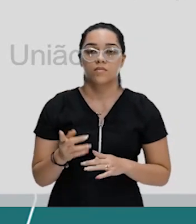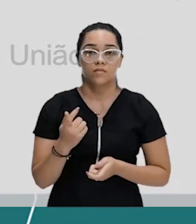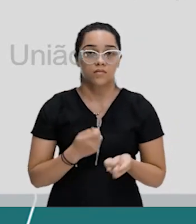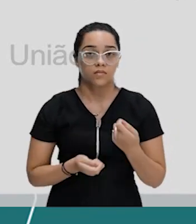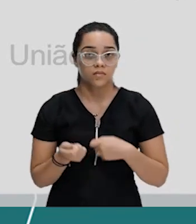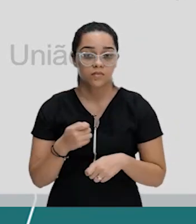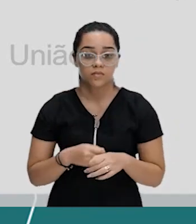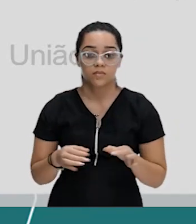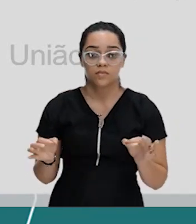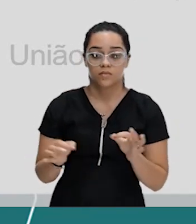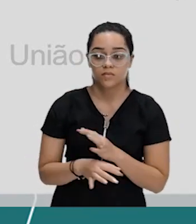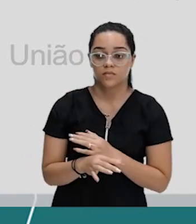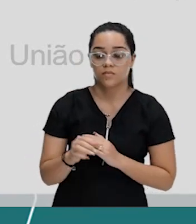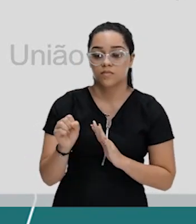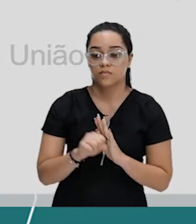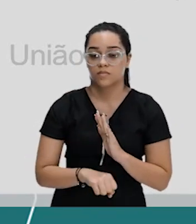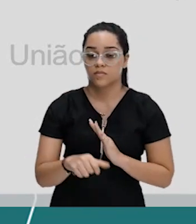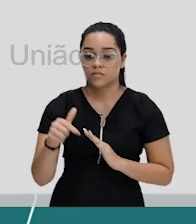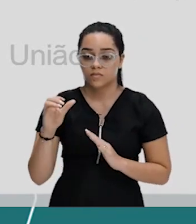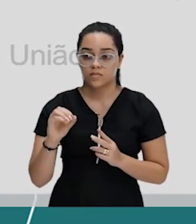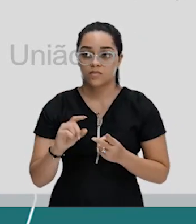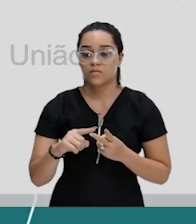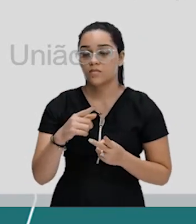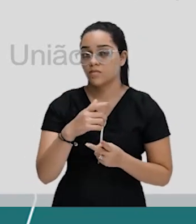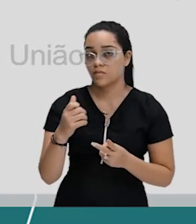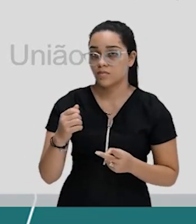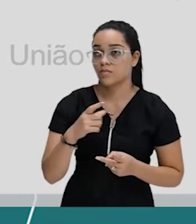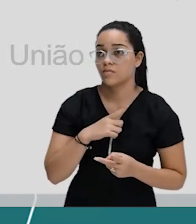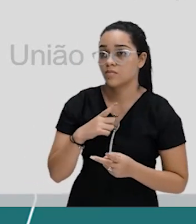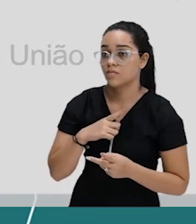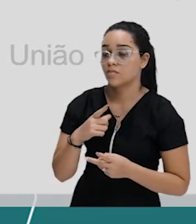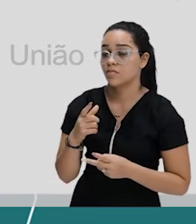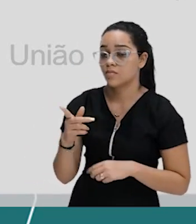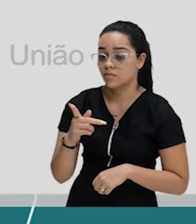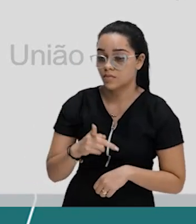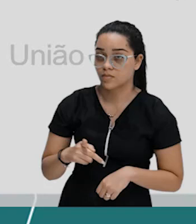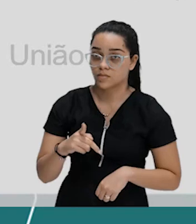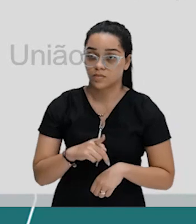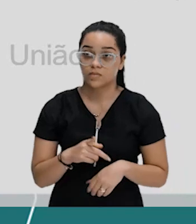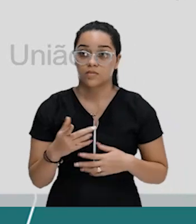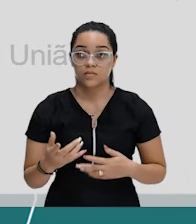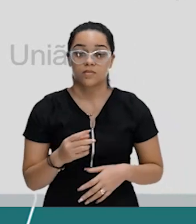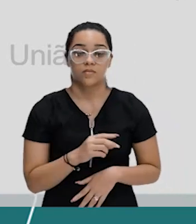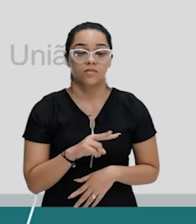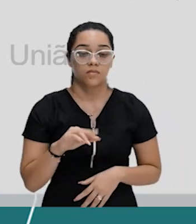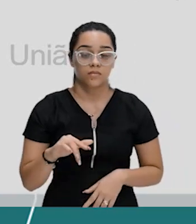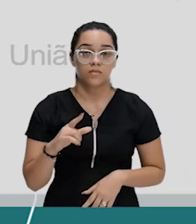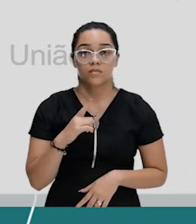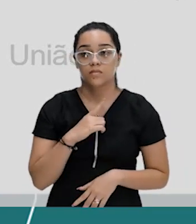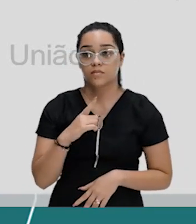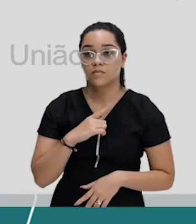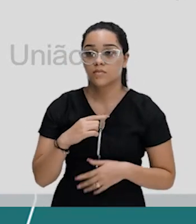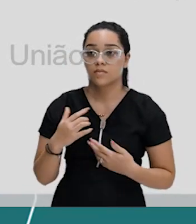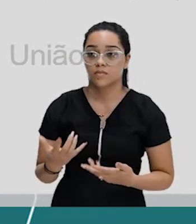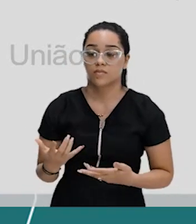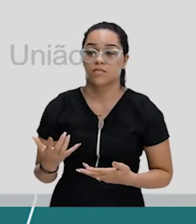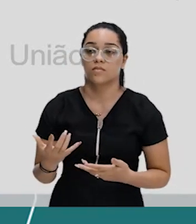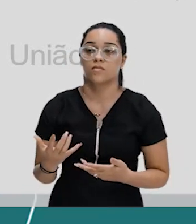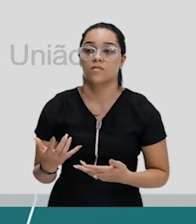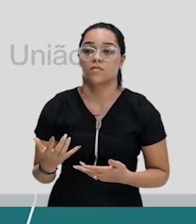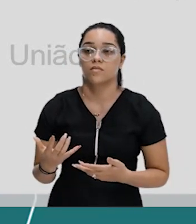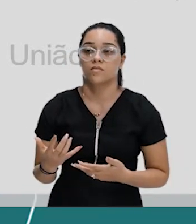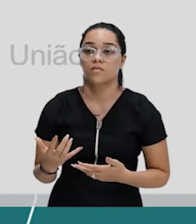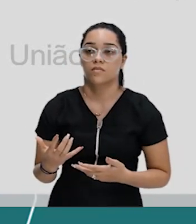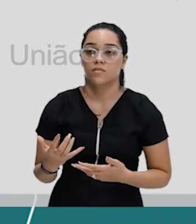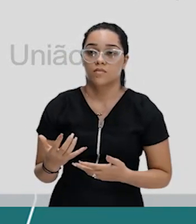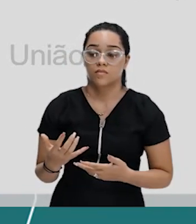no final do século XX, no início do século XXI, nós temos os países da União Europeia que eles vão passar, a grande maioria deles,